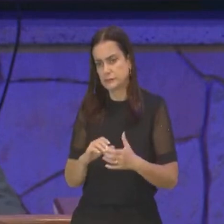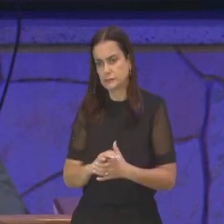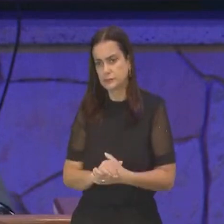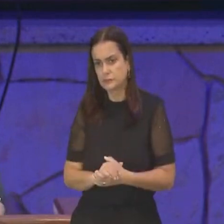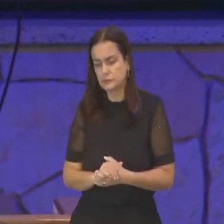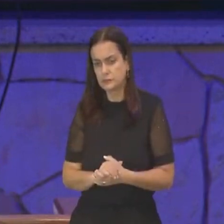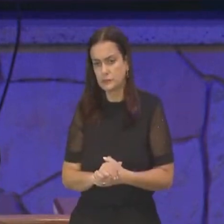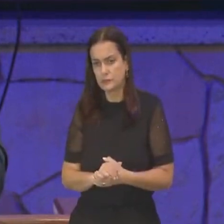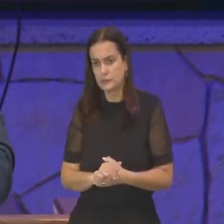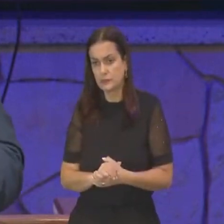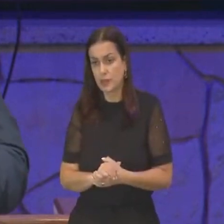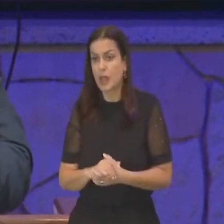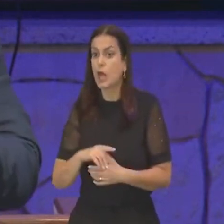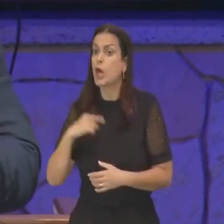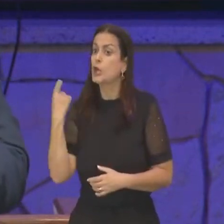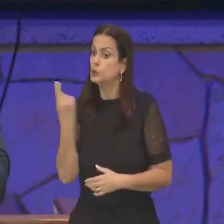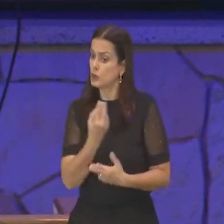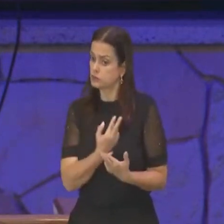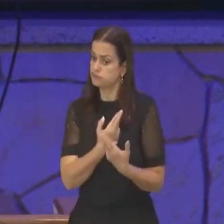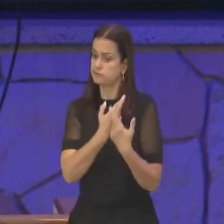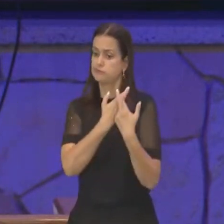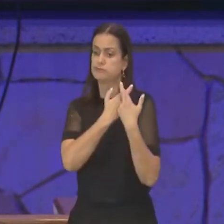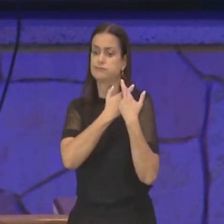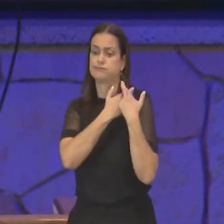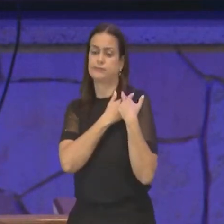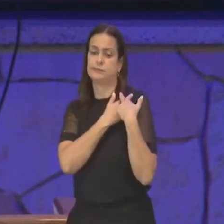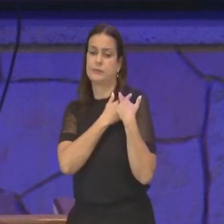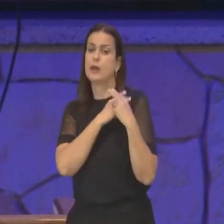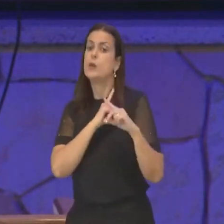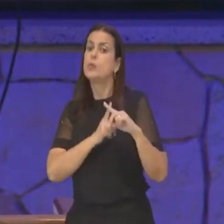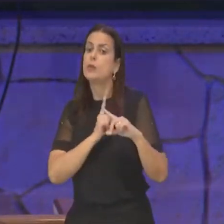É a nossa função, porque assim nós estaremos